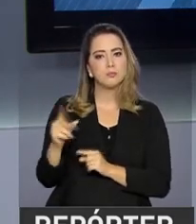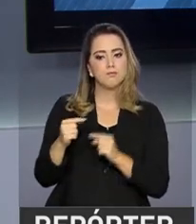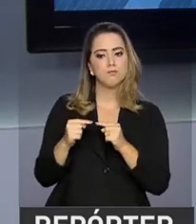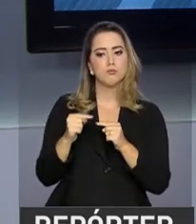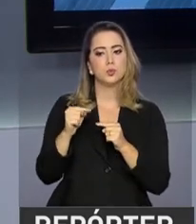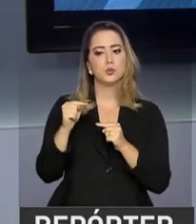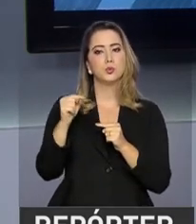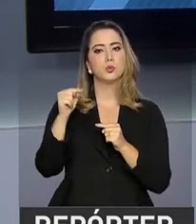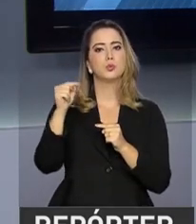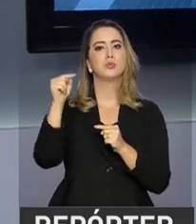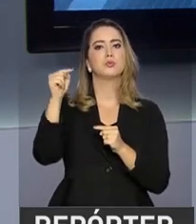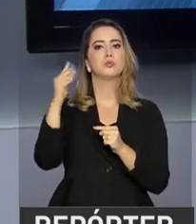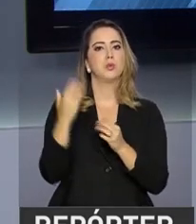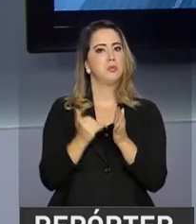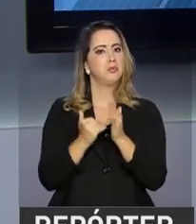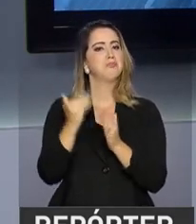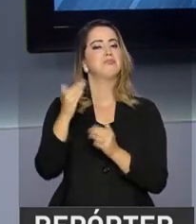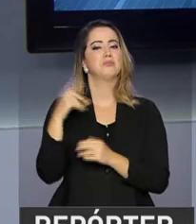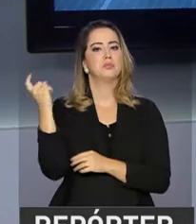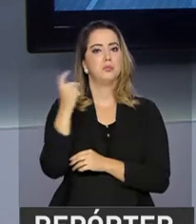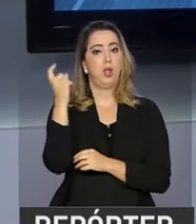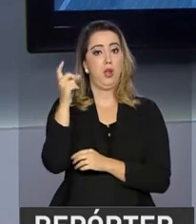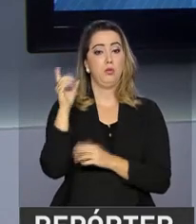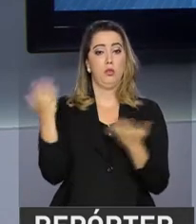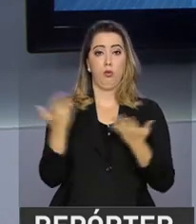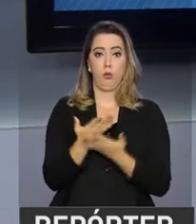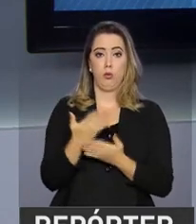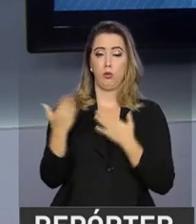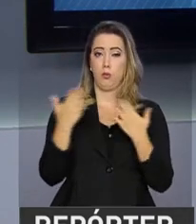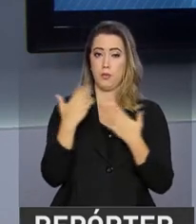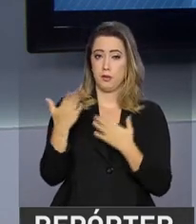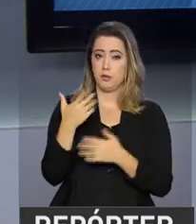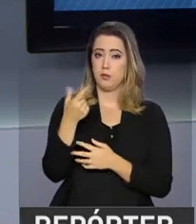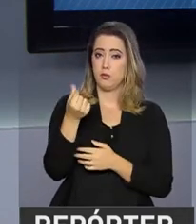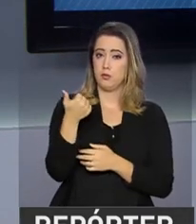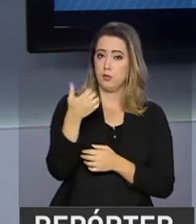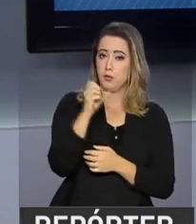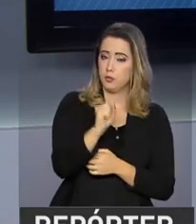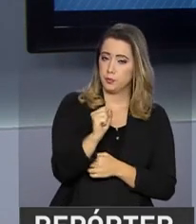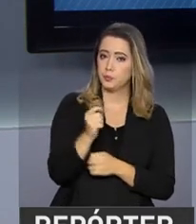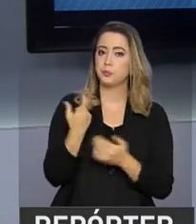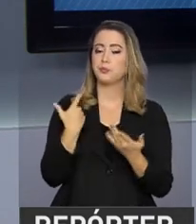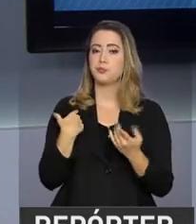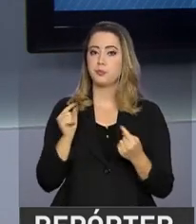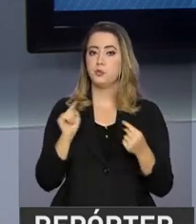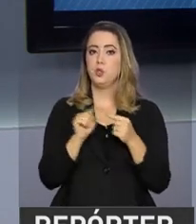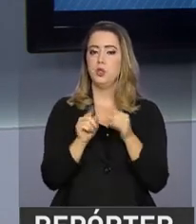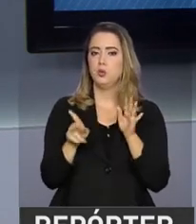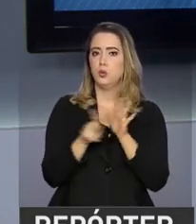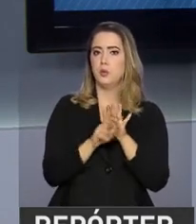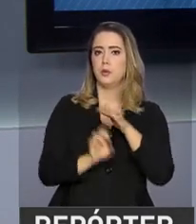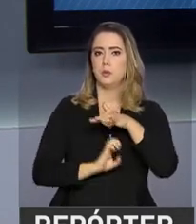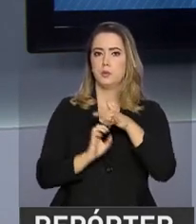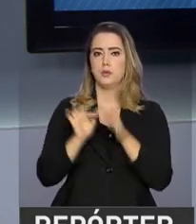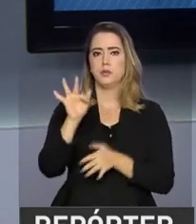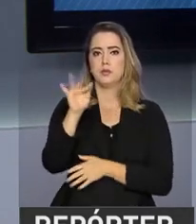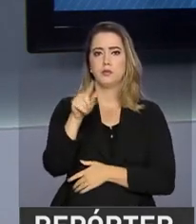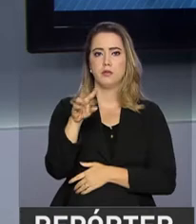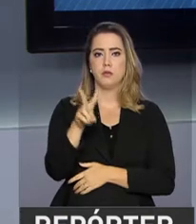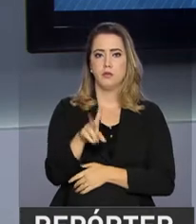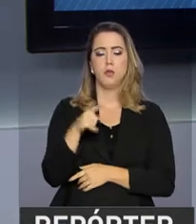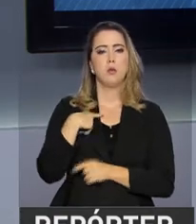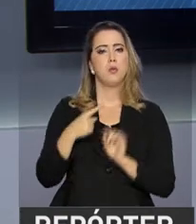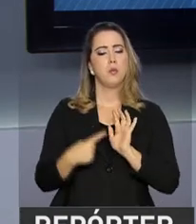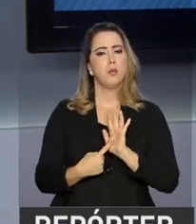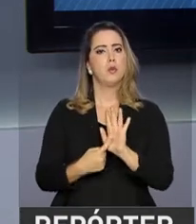maior nível da série iniciada em junho de 2008 de acordo com o fmi com a fgv o indicador sinaliza a continuidade da tendência